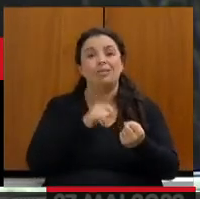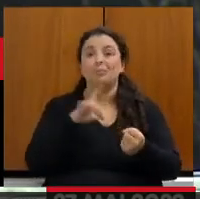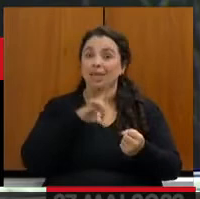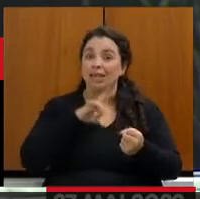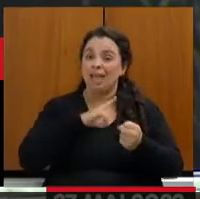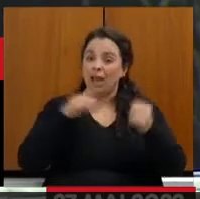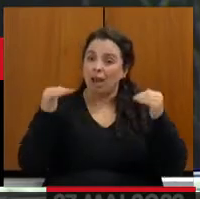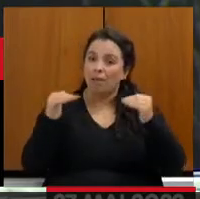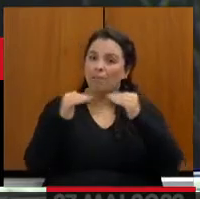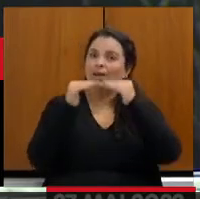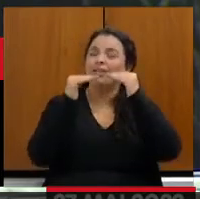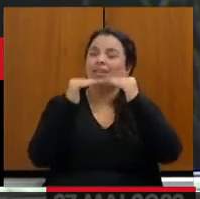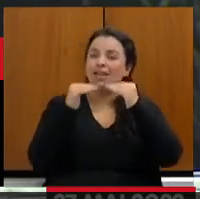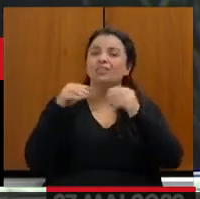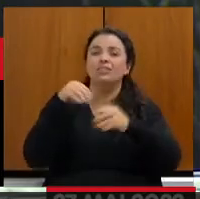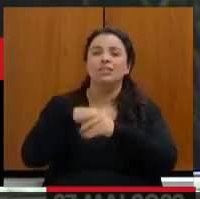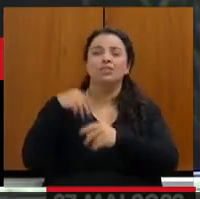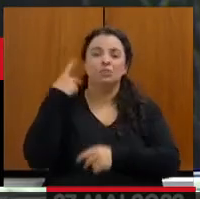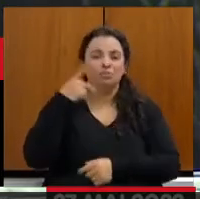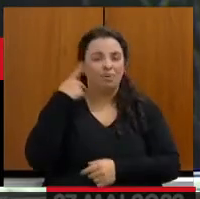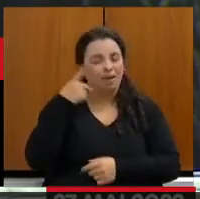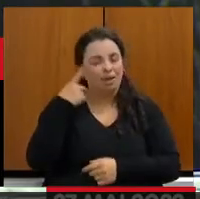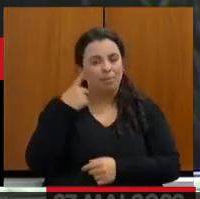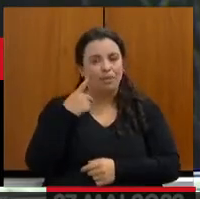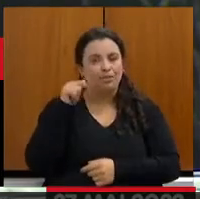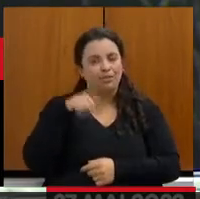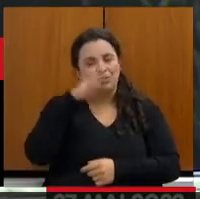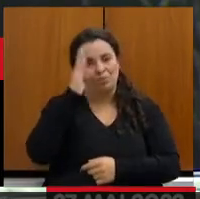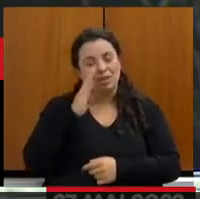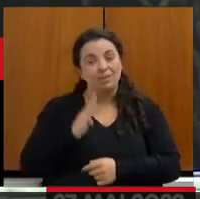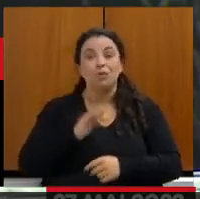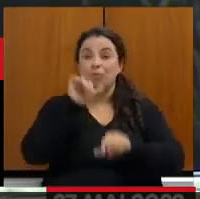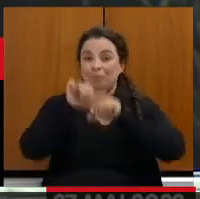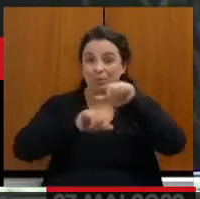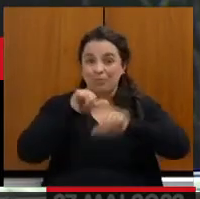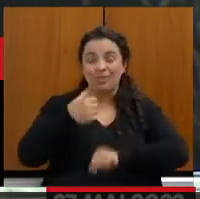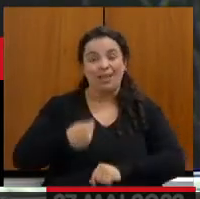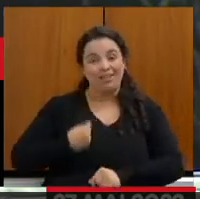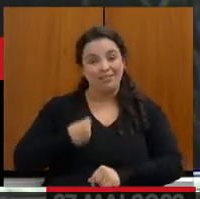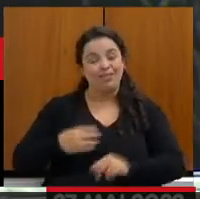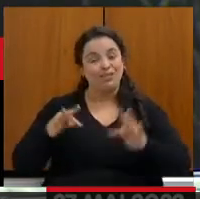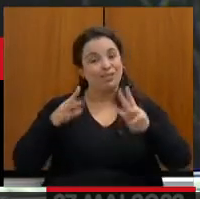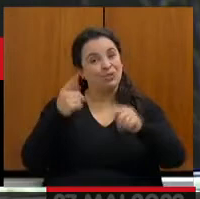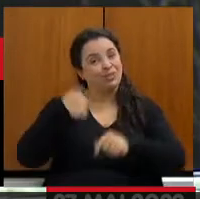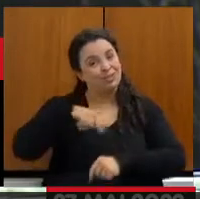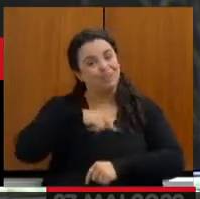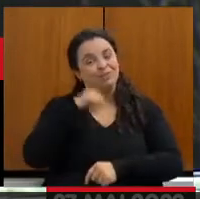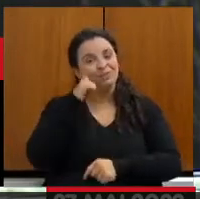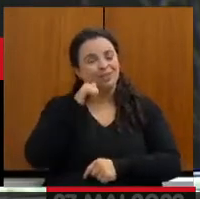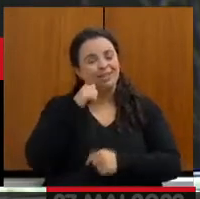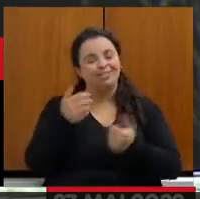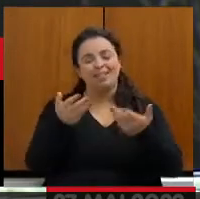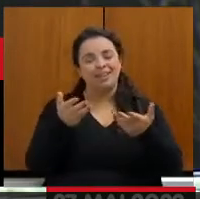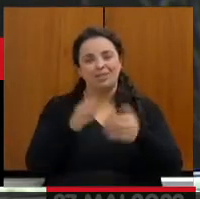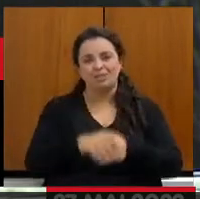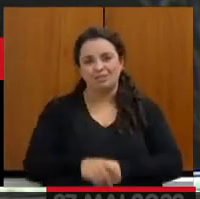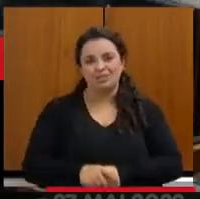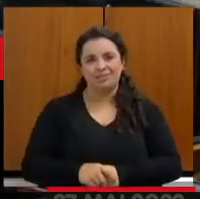nos parlamentos no nosso país como mudar efetivamente a vida de todas nós mulheres três